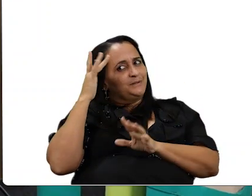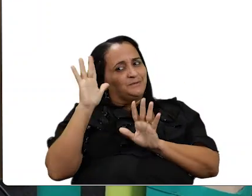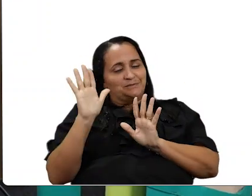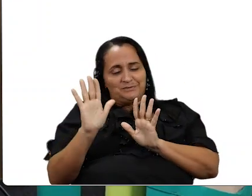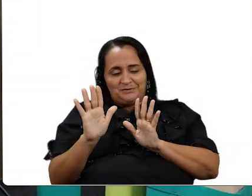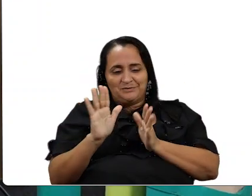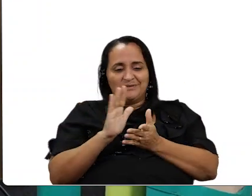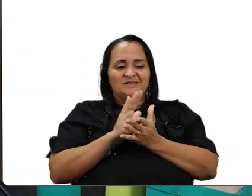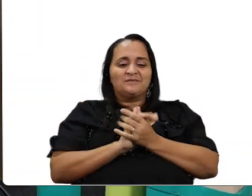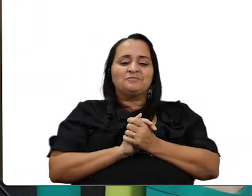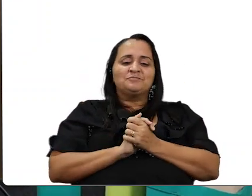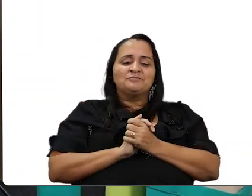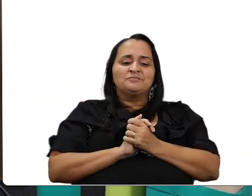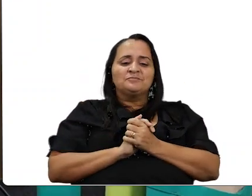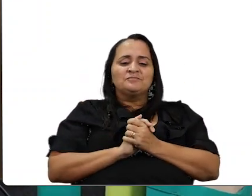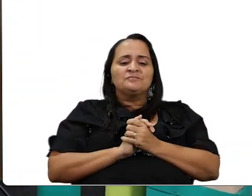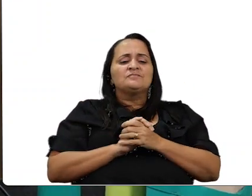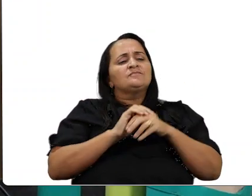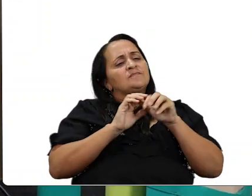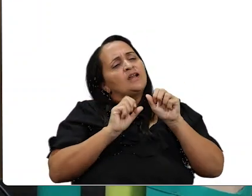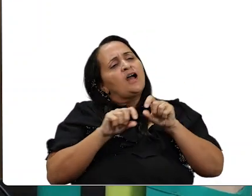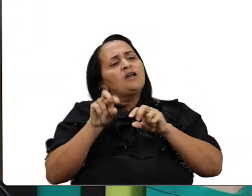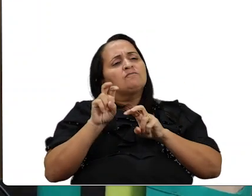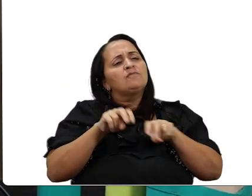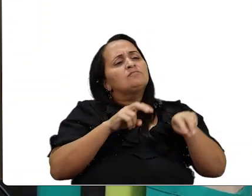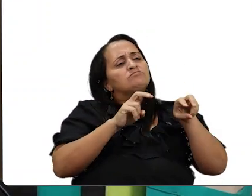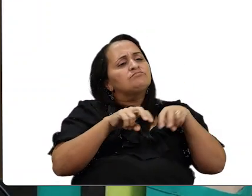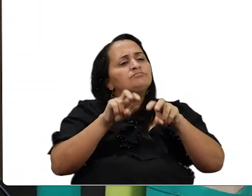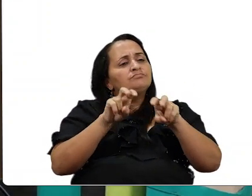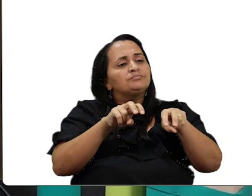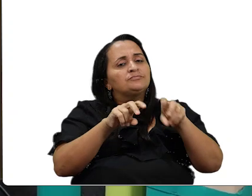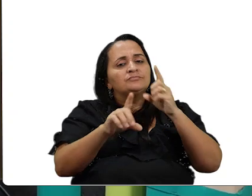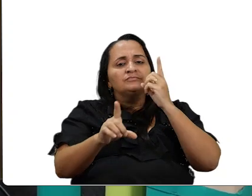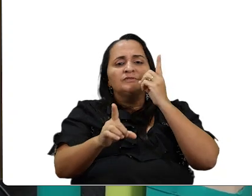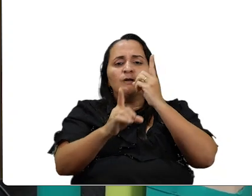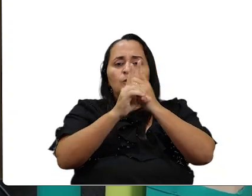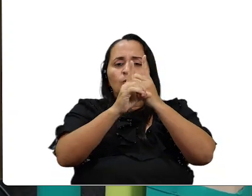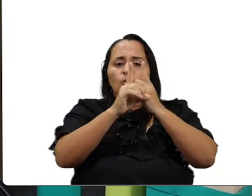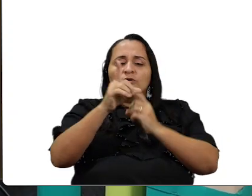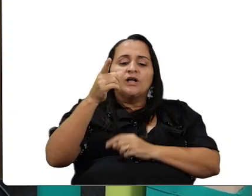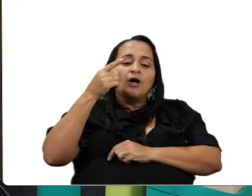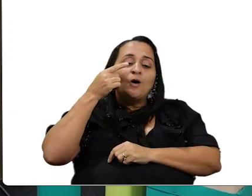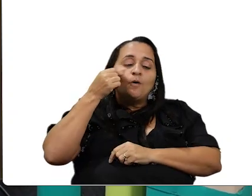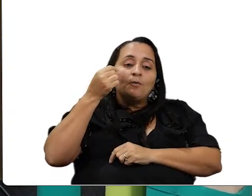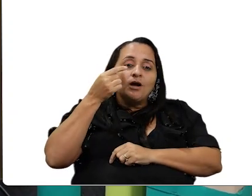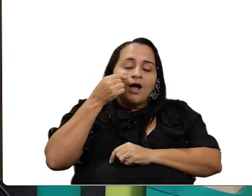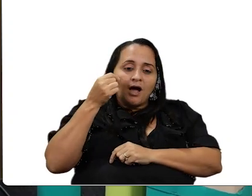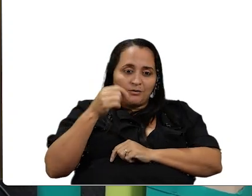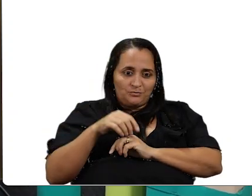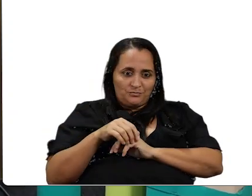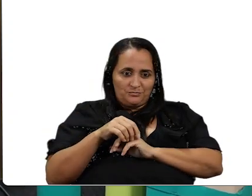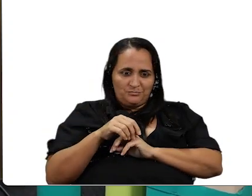fazer. Bem, ainda no meio do caminho, eles encontram o gato.